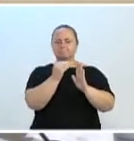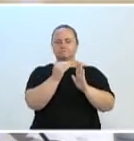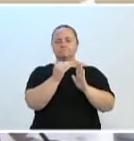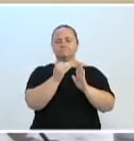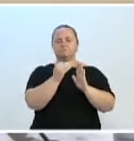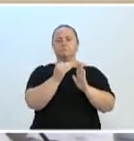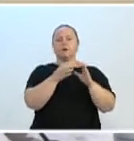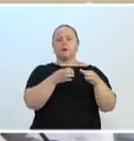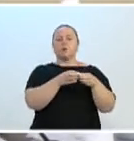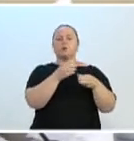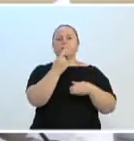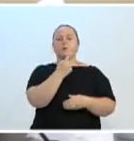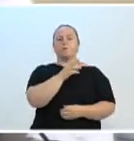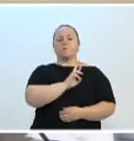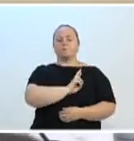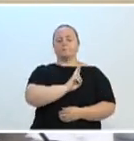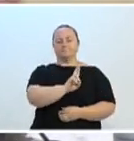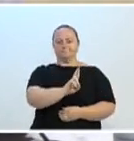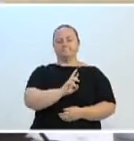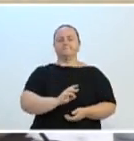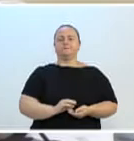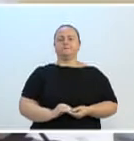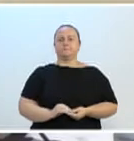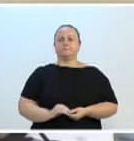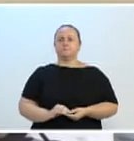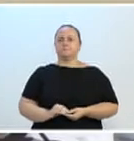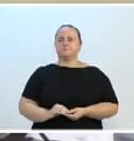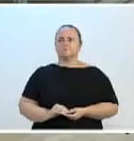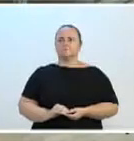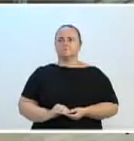possa fazer a fala por 5 minutos.